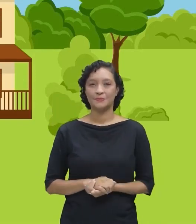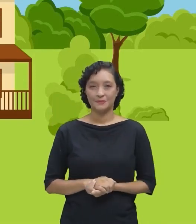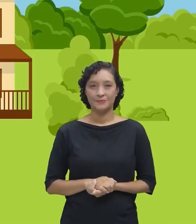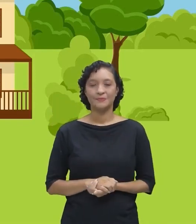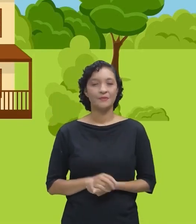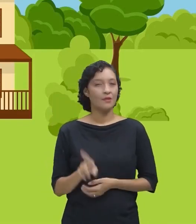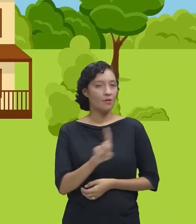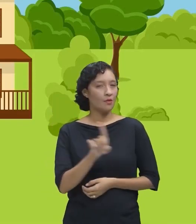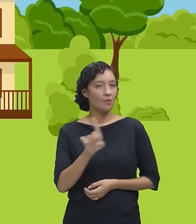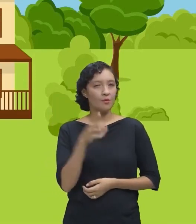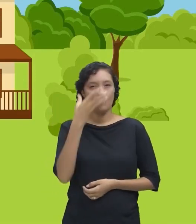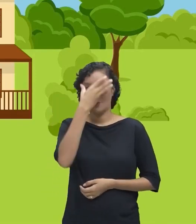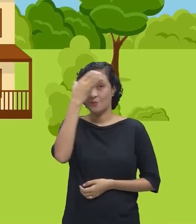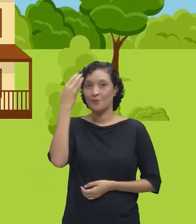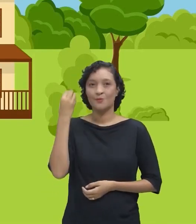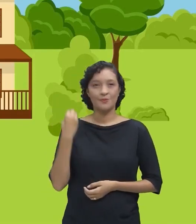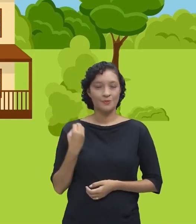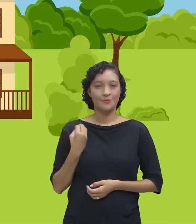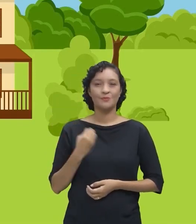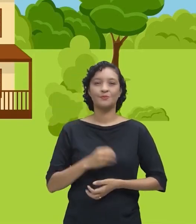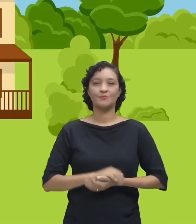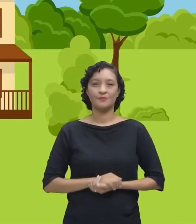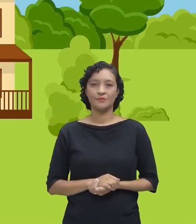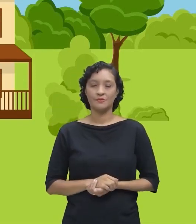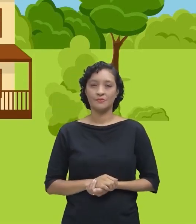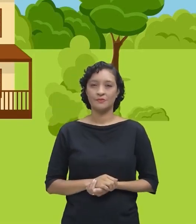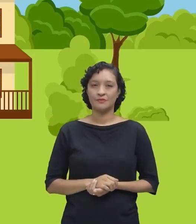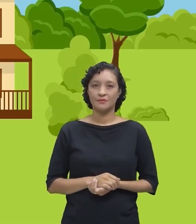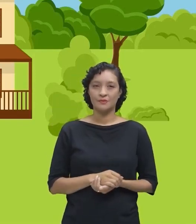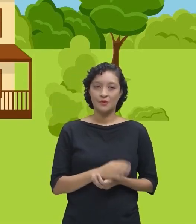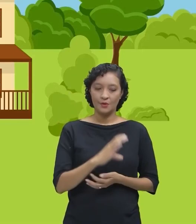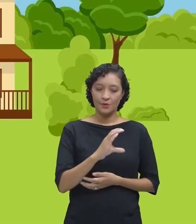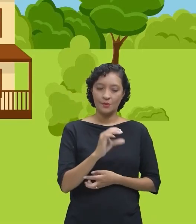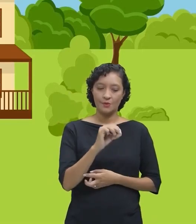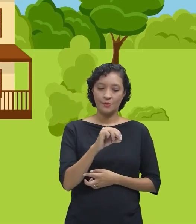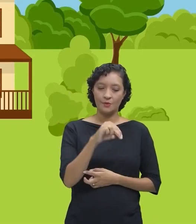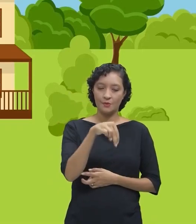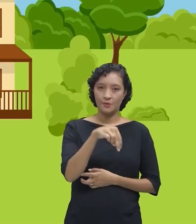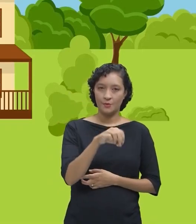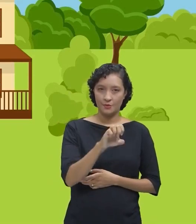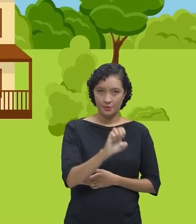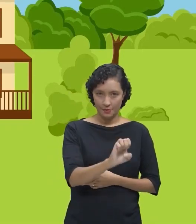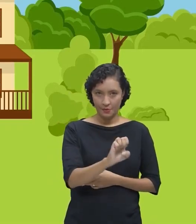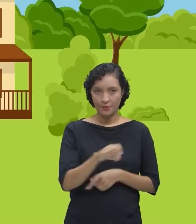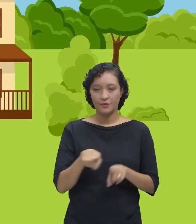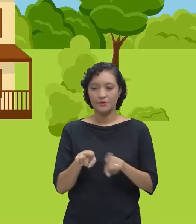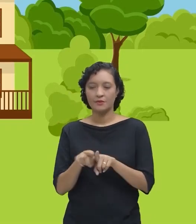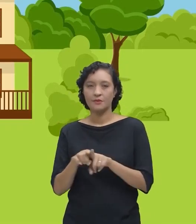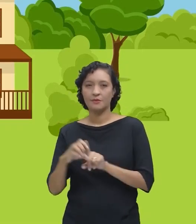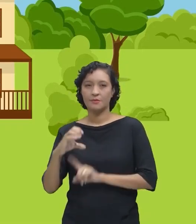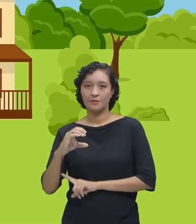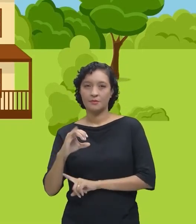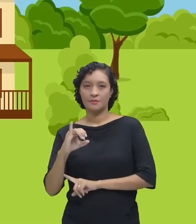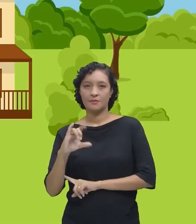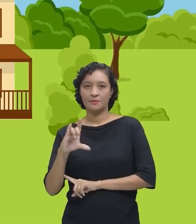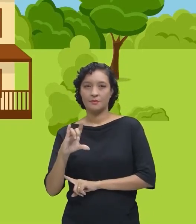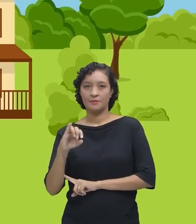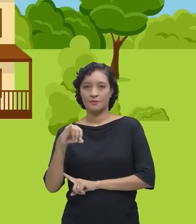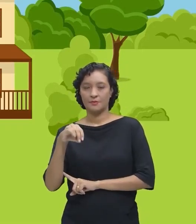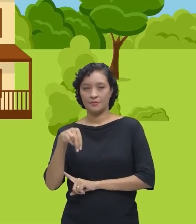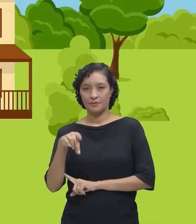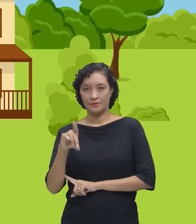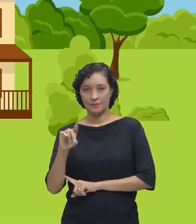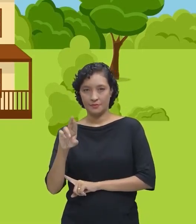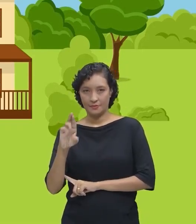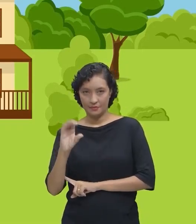Não esqueçam! Cone e cilindro. Tá bom?